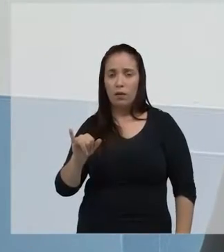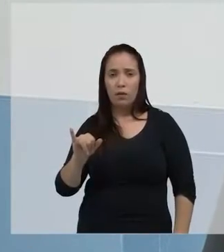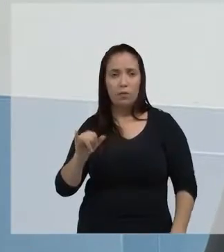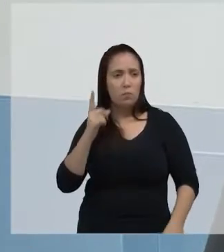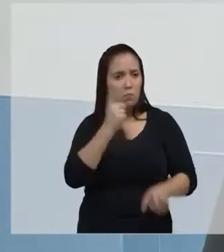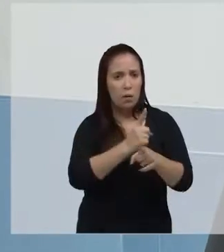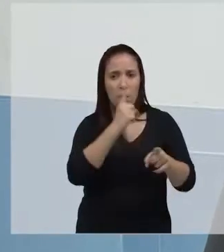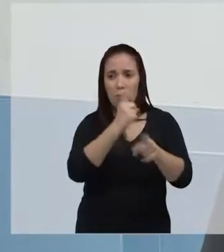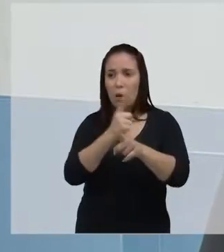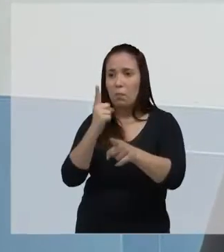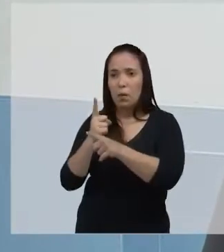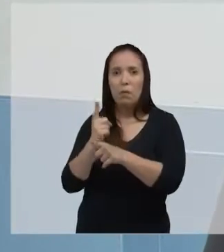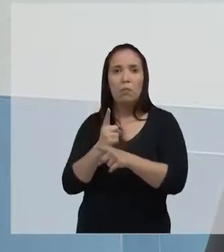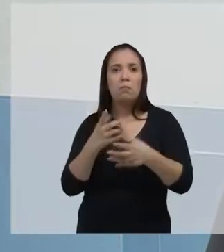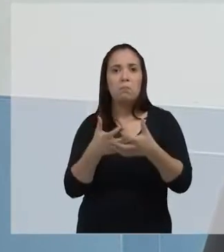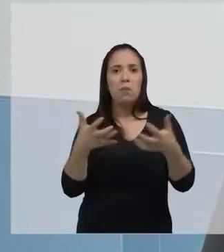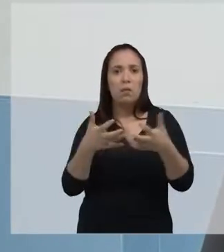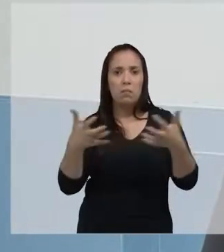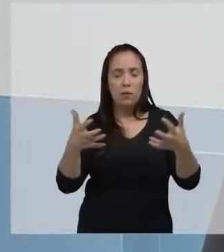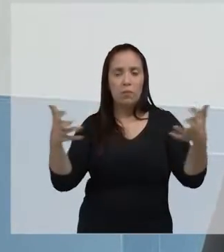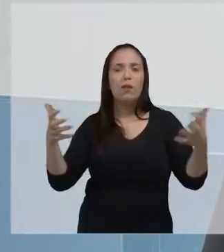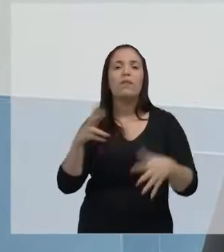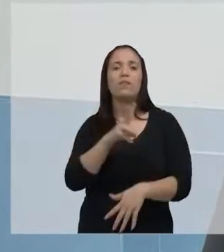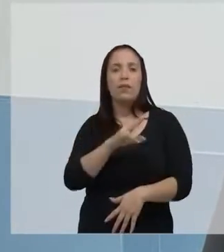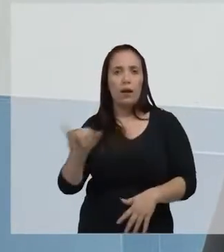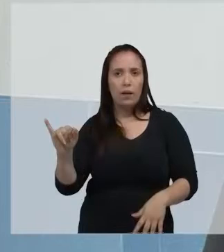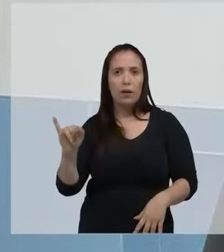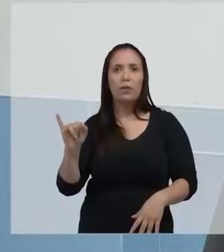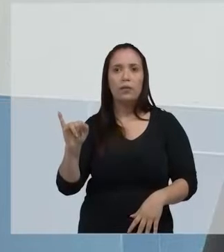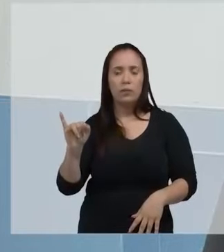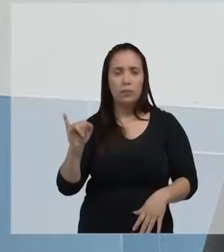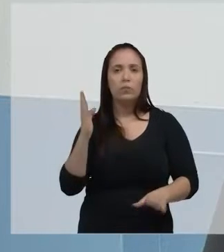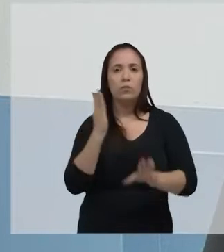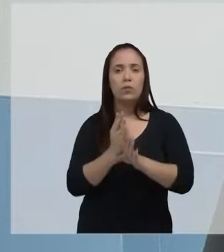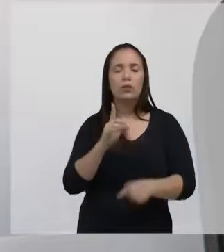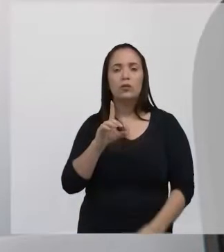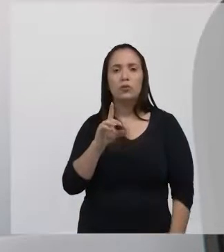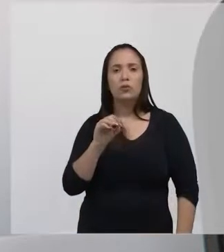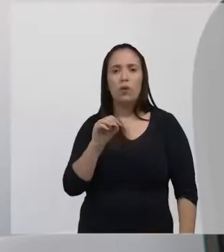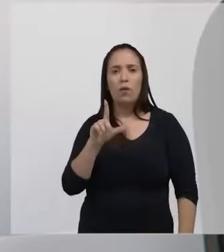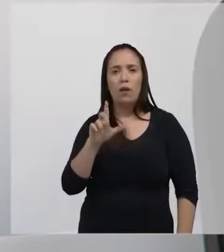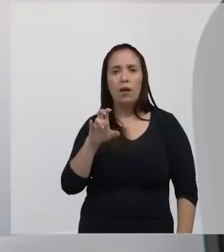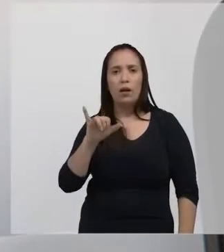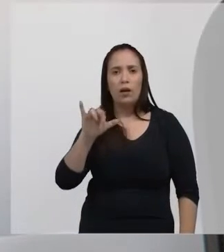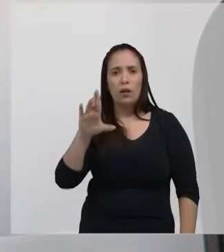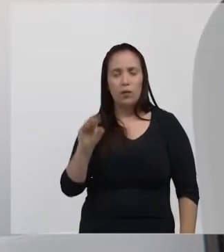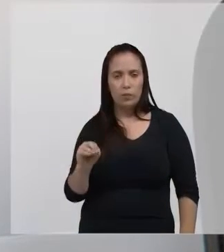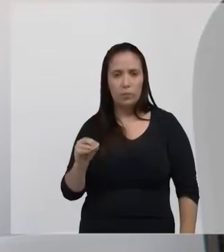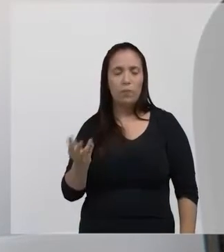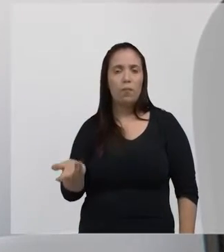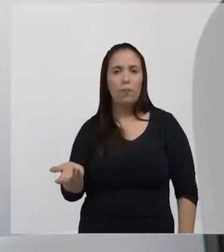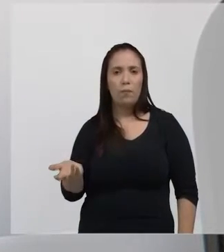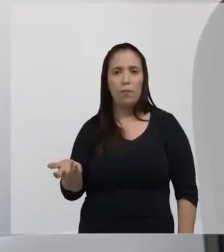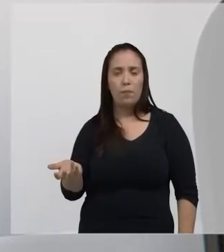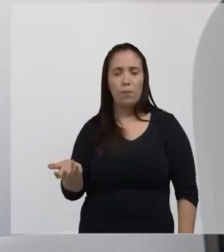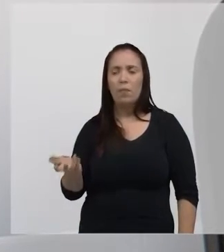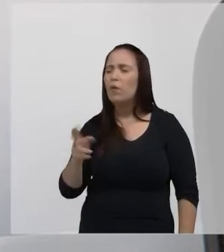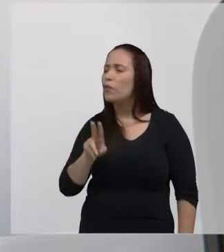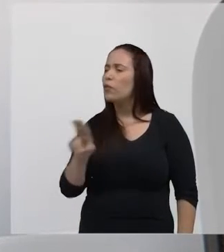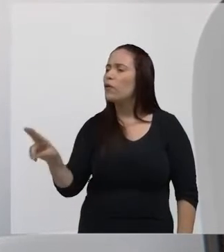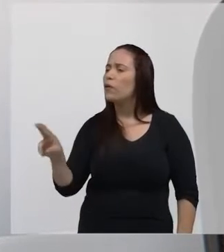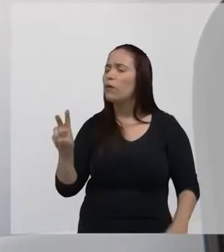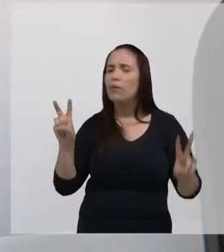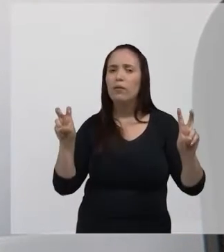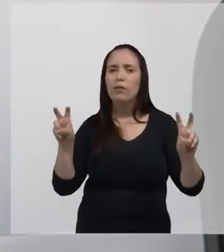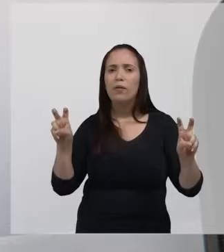do potencial explosivo que é essa operação dos doleiros, que é não sei o que, desliguei, né? Como é o